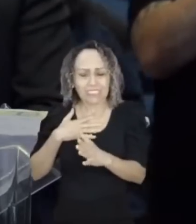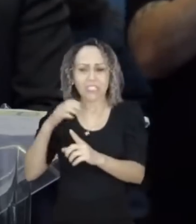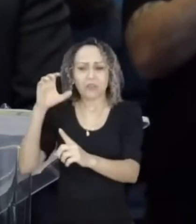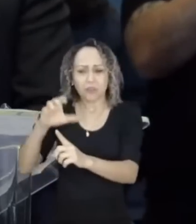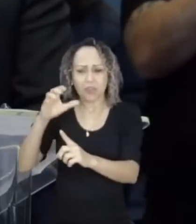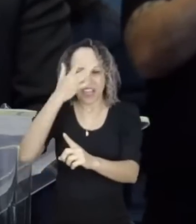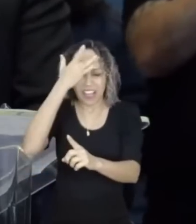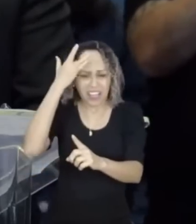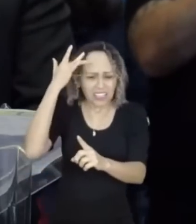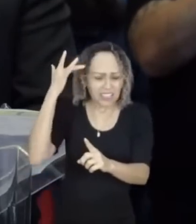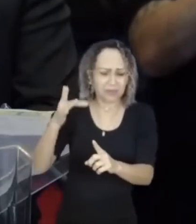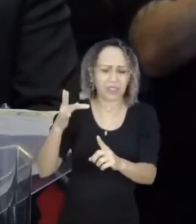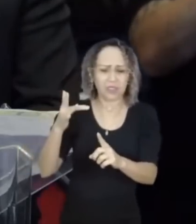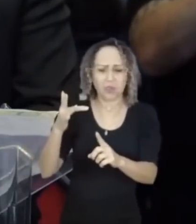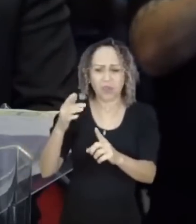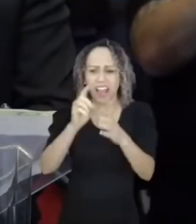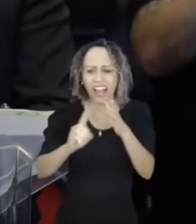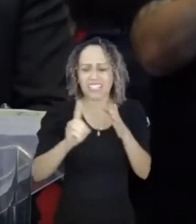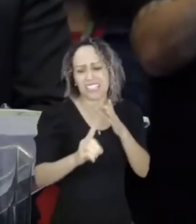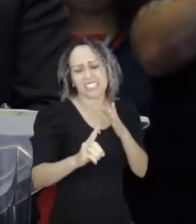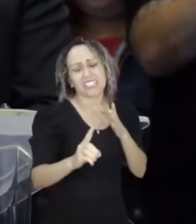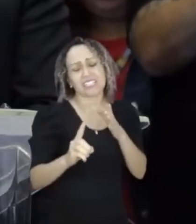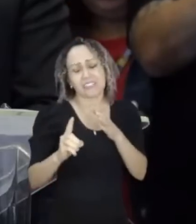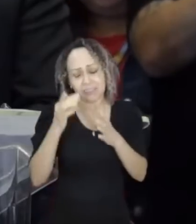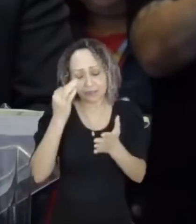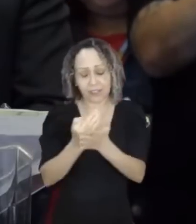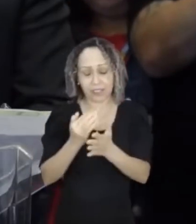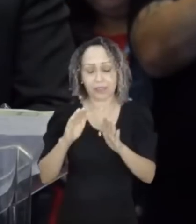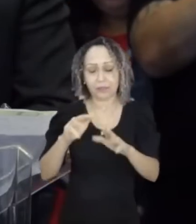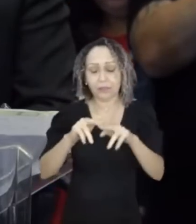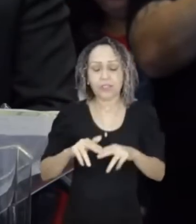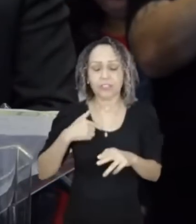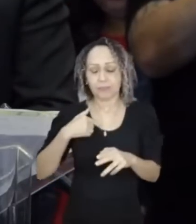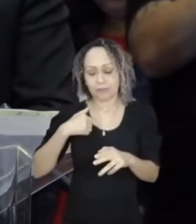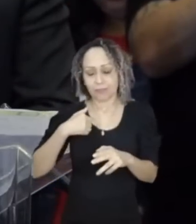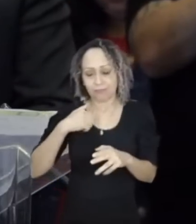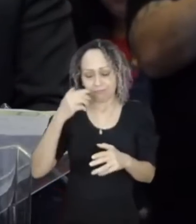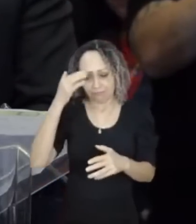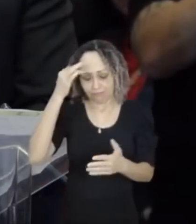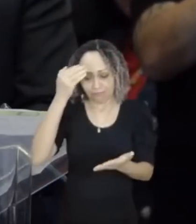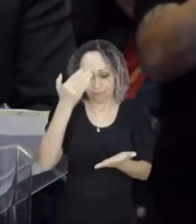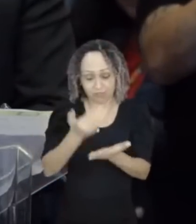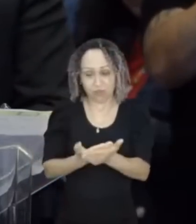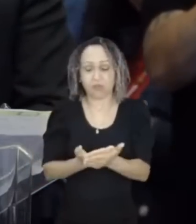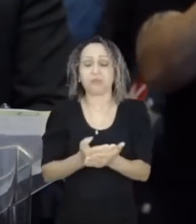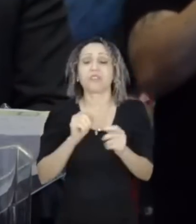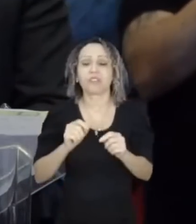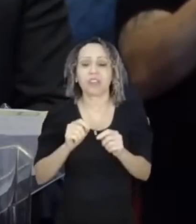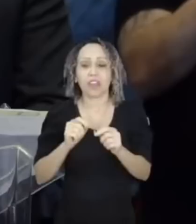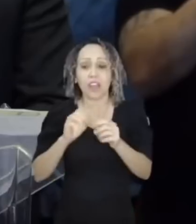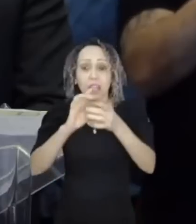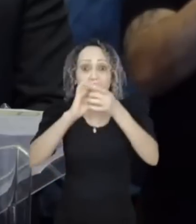meu compromisso com a liberdade de culto e de religião em nosso país. Todos sabem que nunca houve